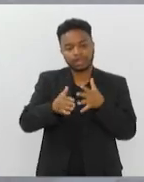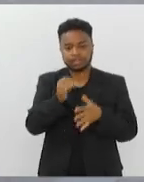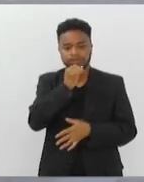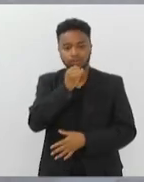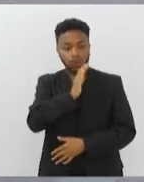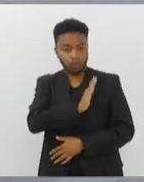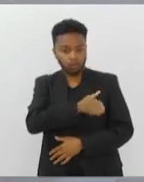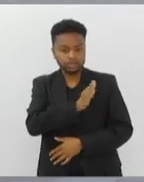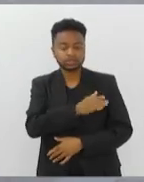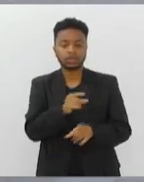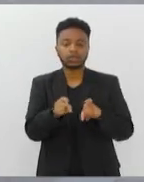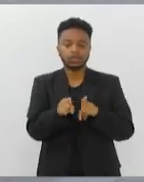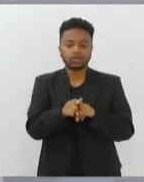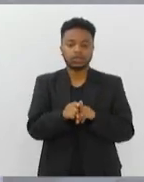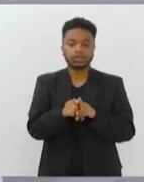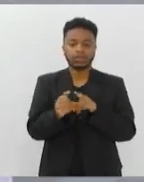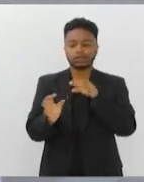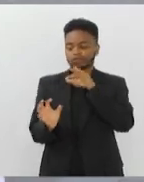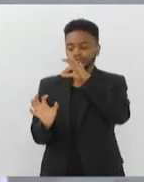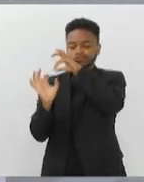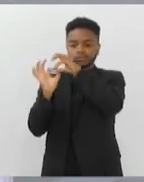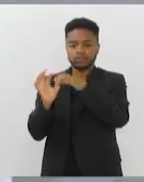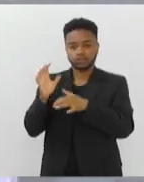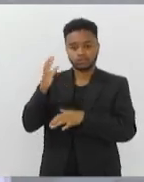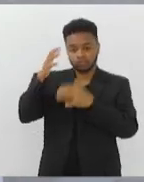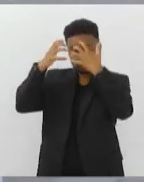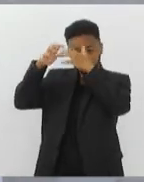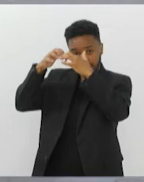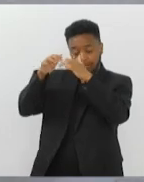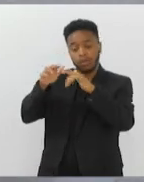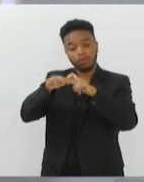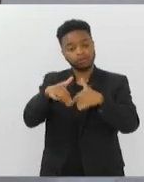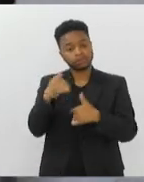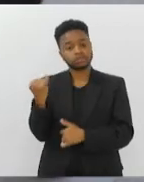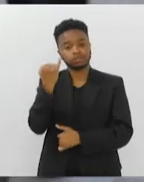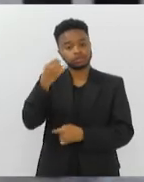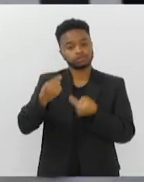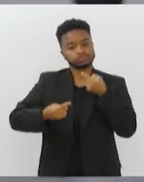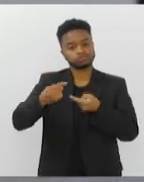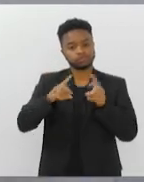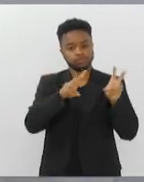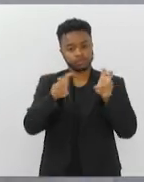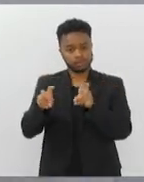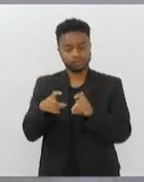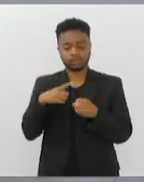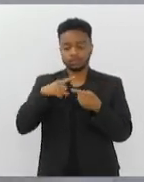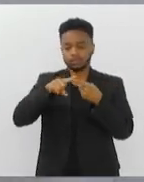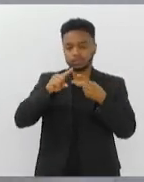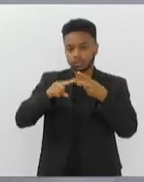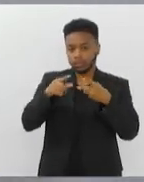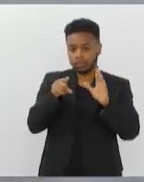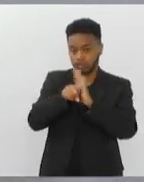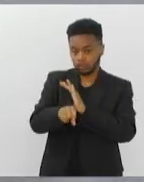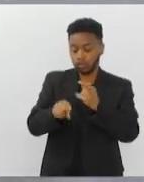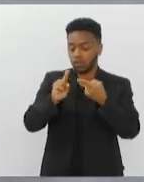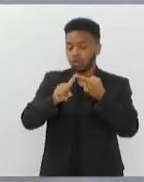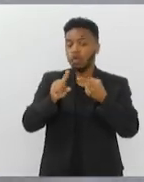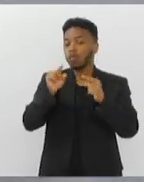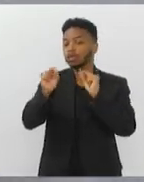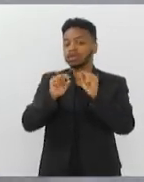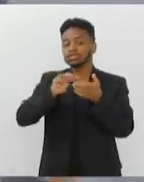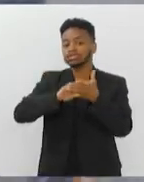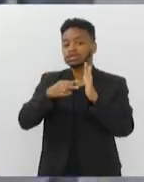como a artéria que irriga o cérebro. Então, por isso que é tão importante falar desse assunto. Duas perguntas para a senhora. O que é o colesterol e